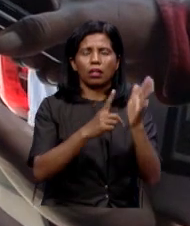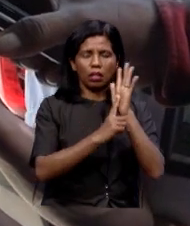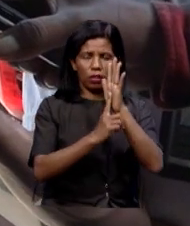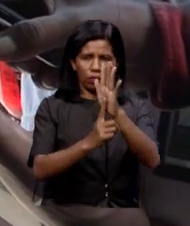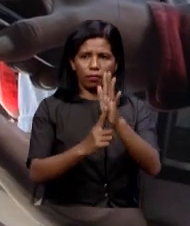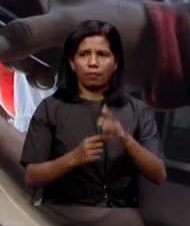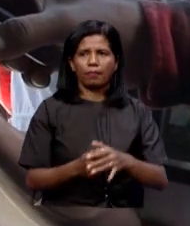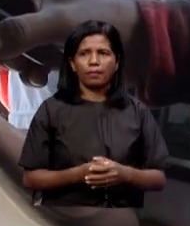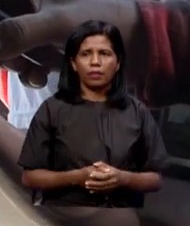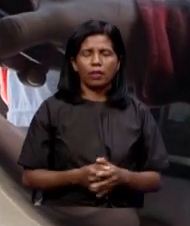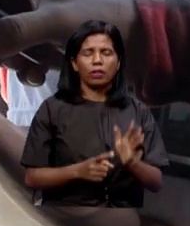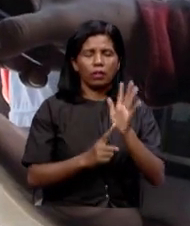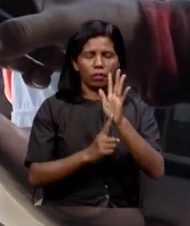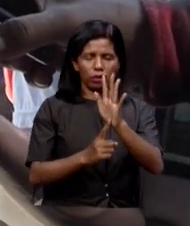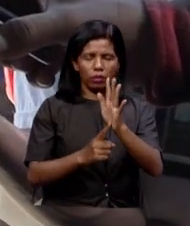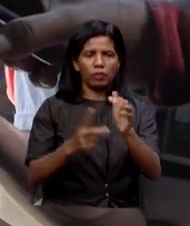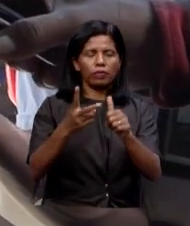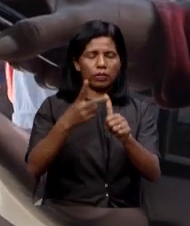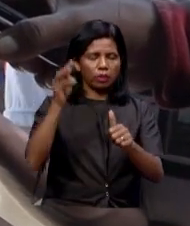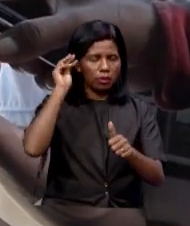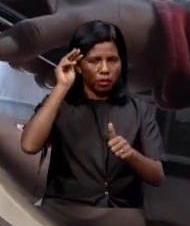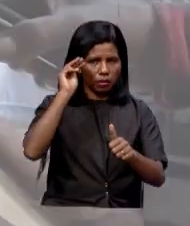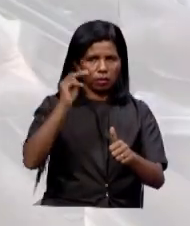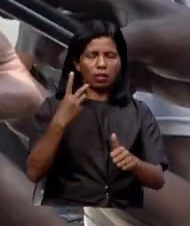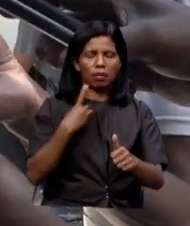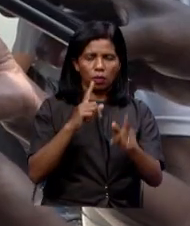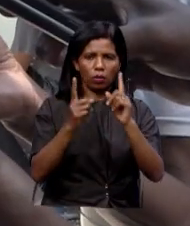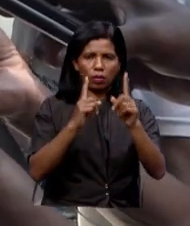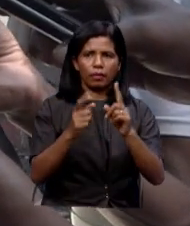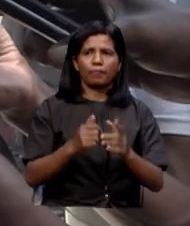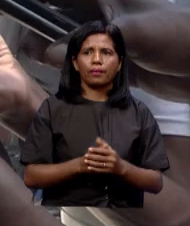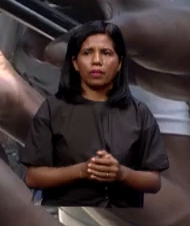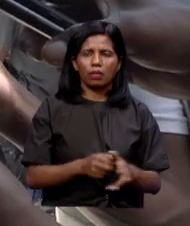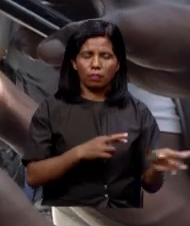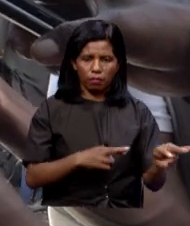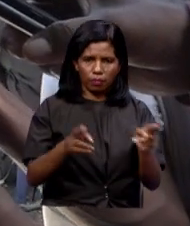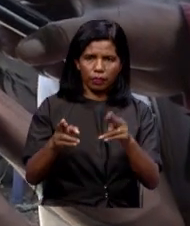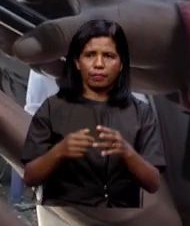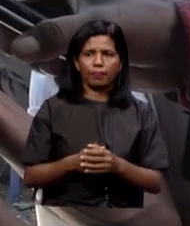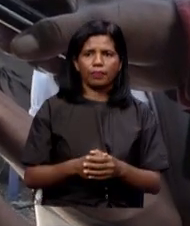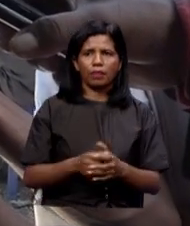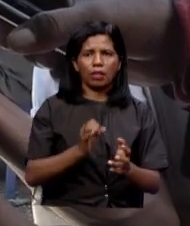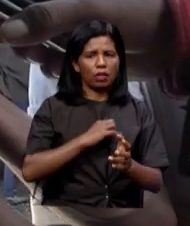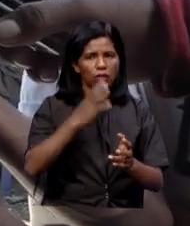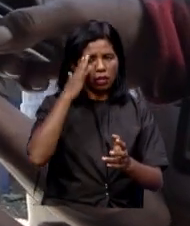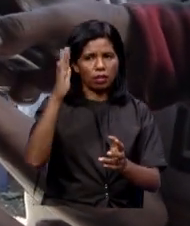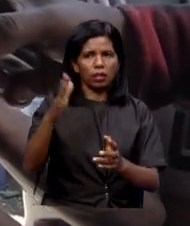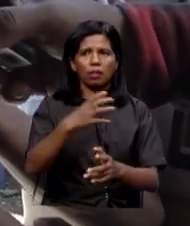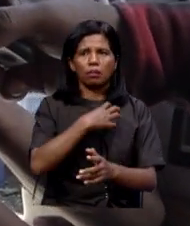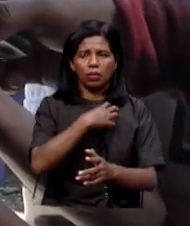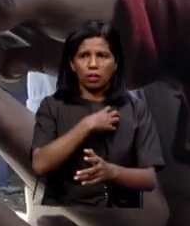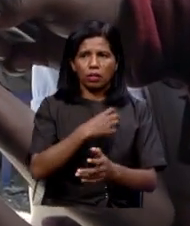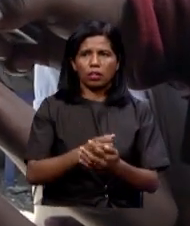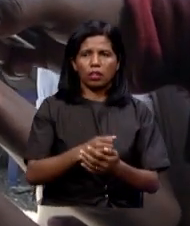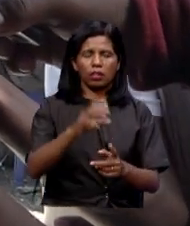reparte. Vice-ministro aproveitará, nem a minha Tuculia, ela tentará. Pronto, tamba, aula tem, e parte polícia, né,